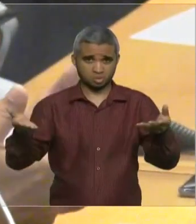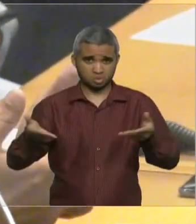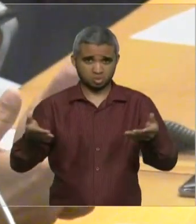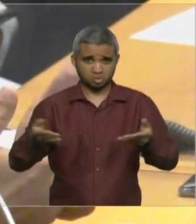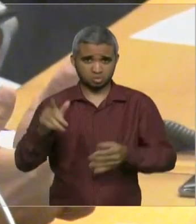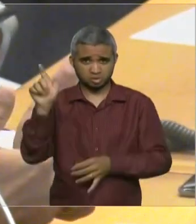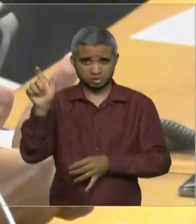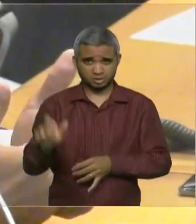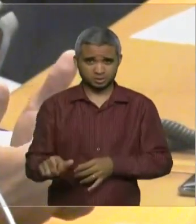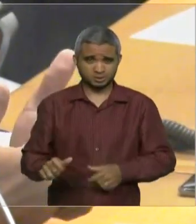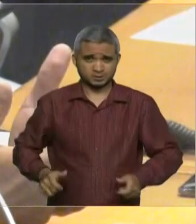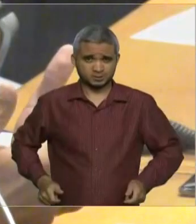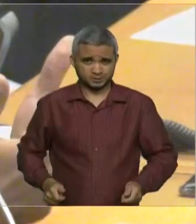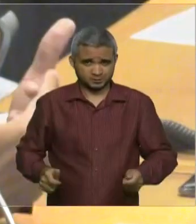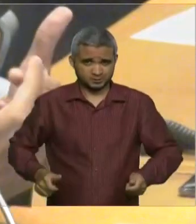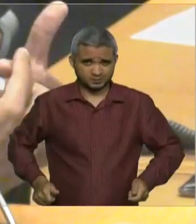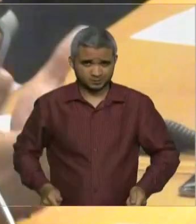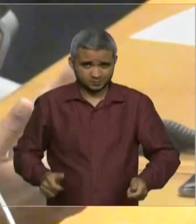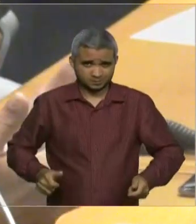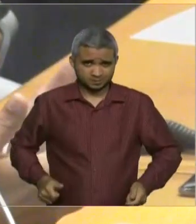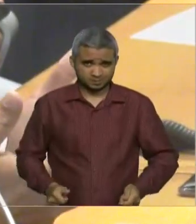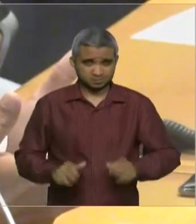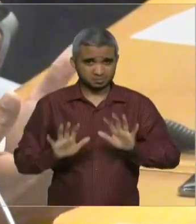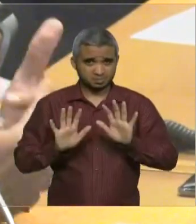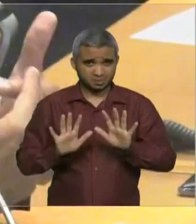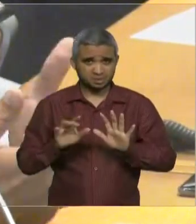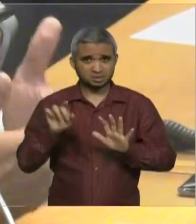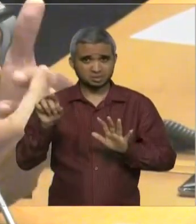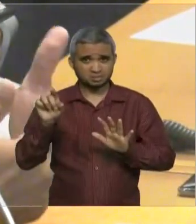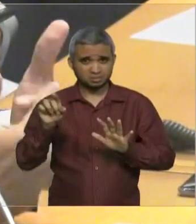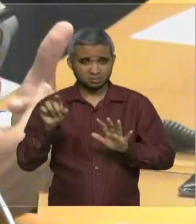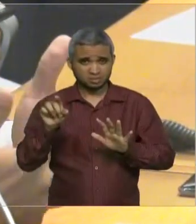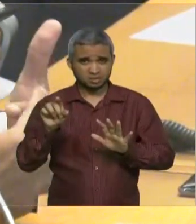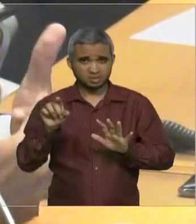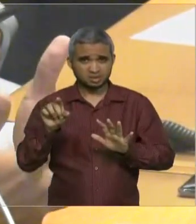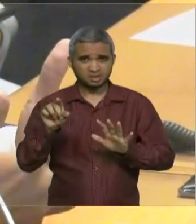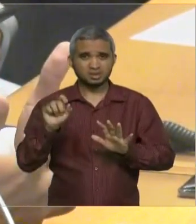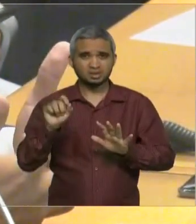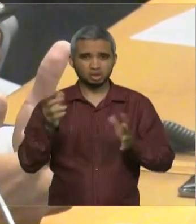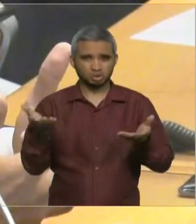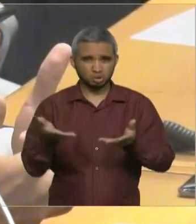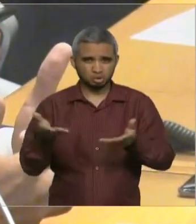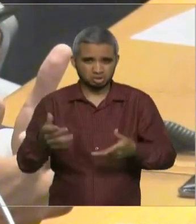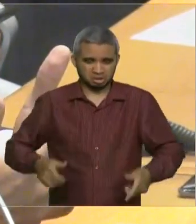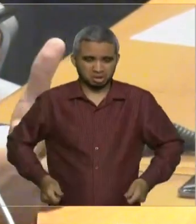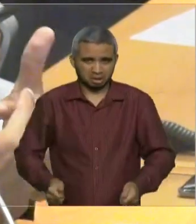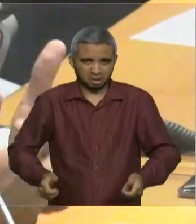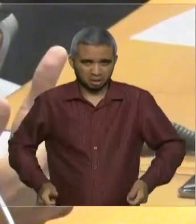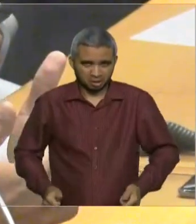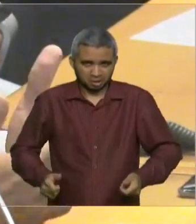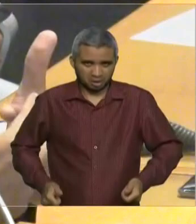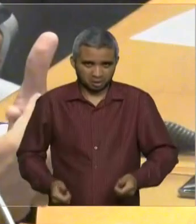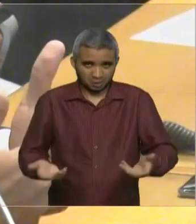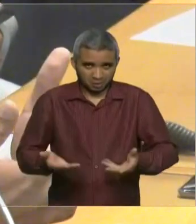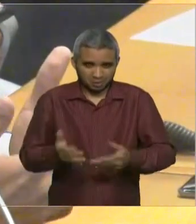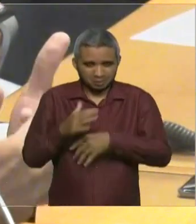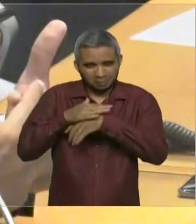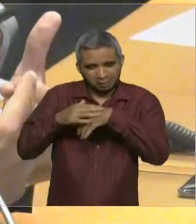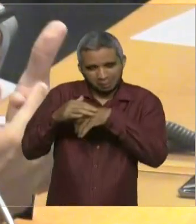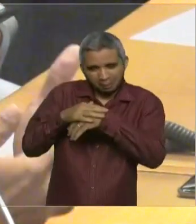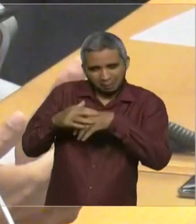Andréia, ela é querida, não é apenas porque hoje está numa cadeira de roda. Andréia sempre foi uma